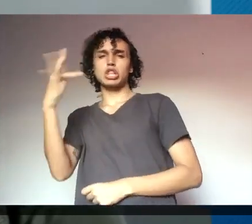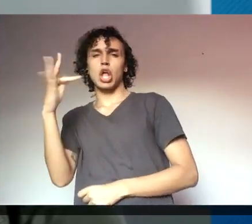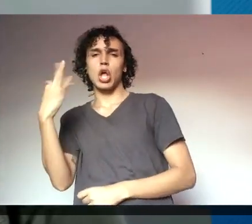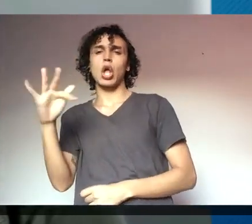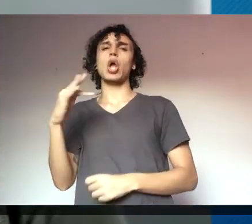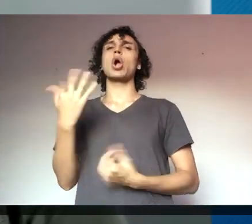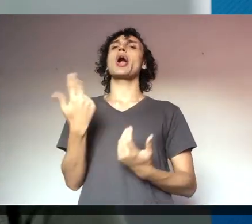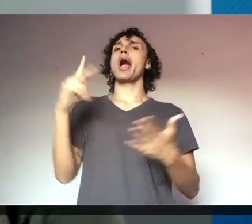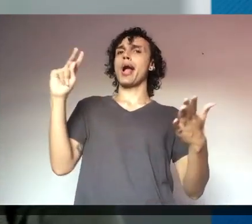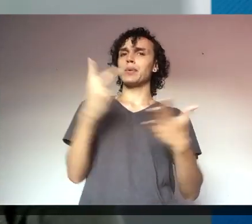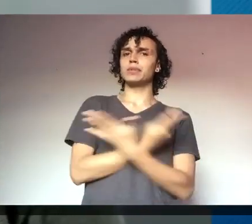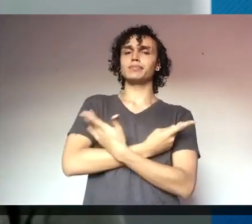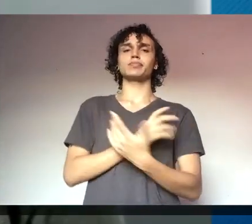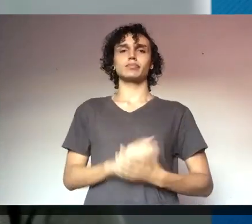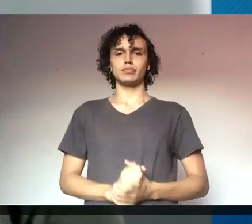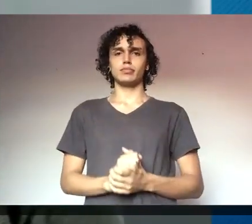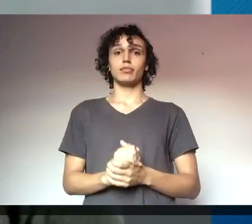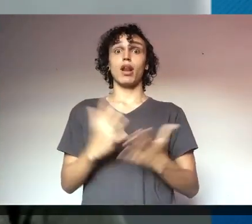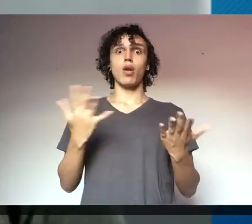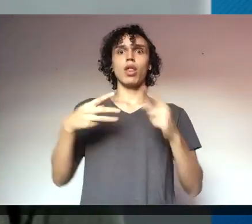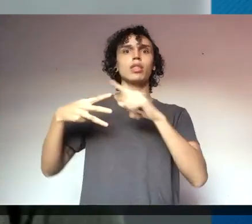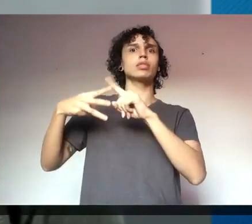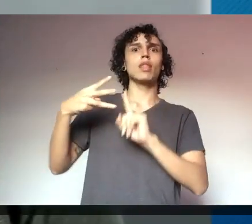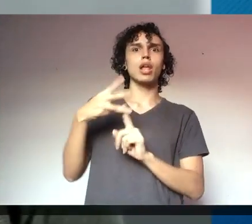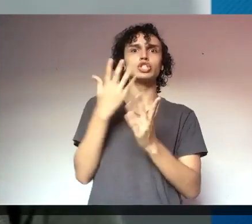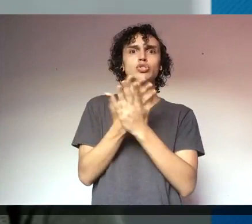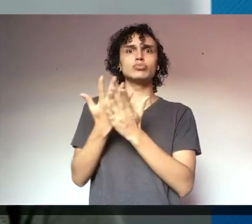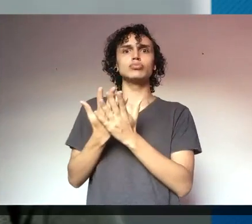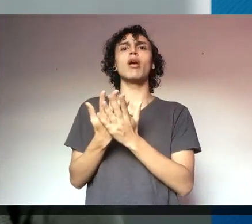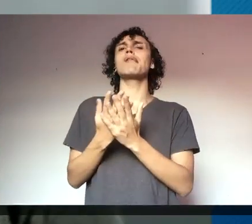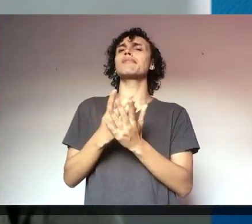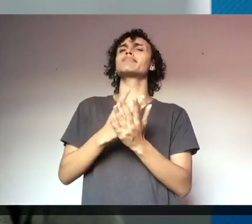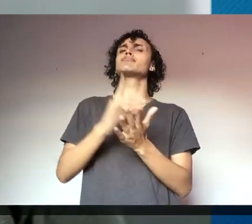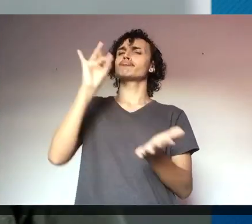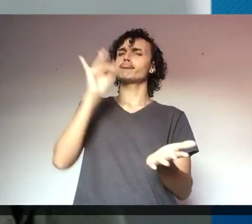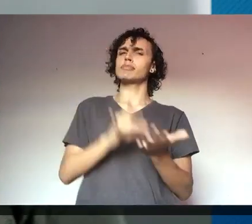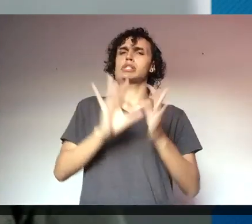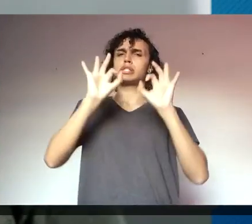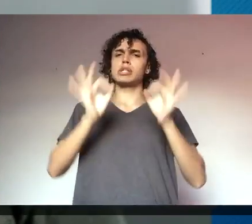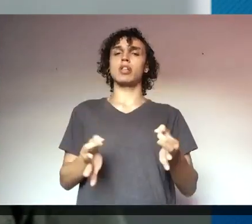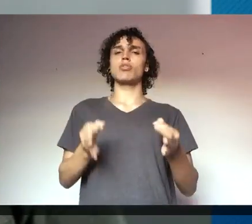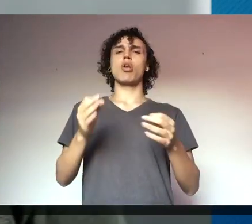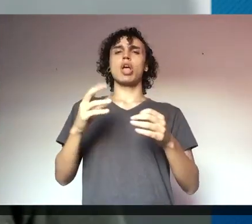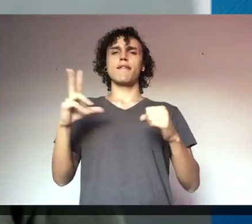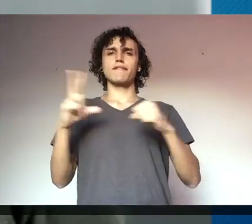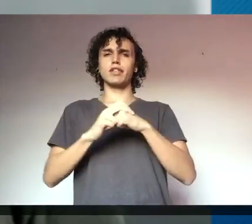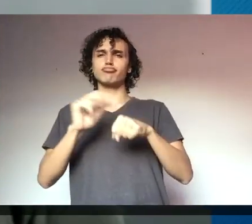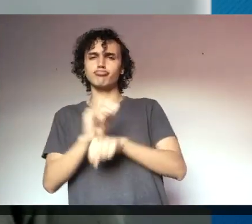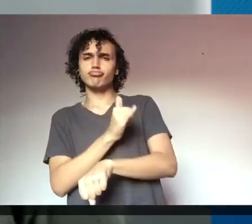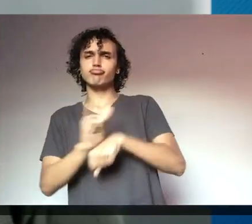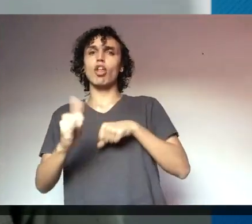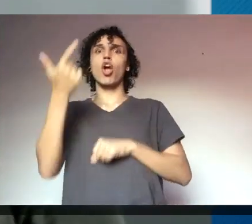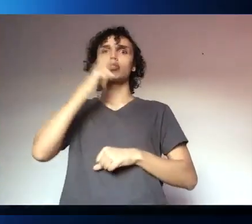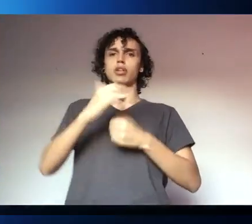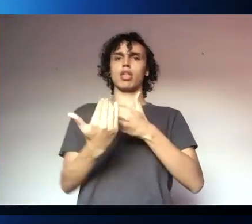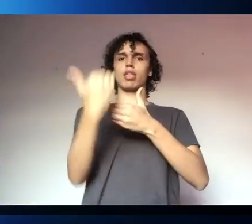de cabeça, edemas, acabavam acontecendo. E agora, com esses 3 estudos, a gente pode afirmar que o vírus encontrou uma